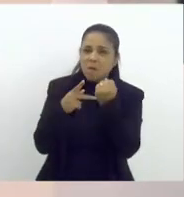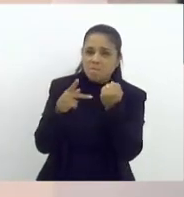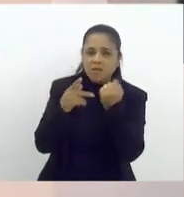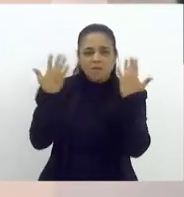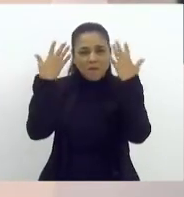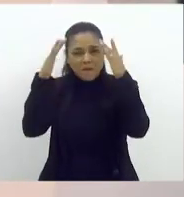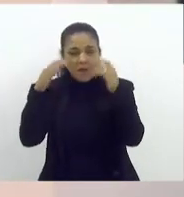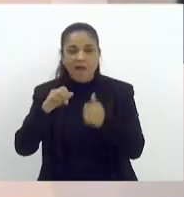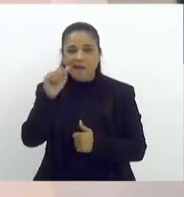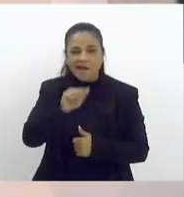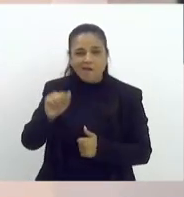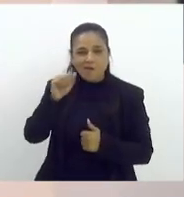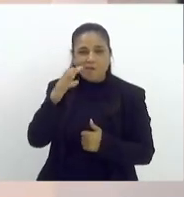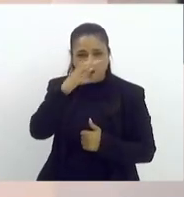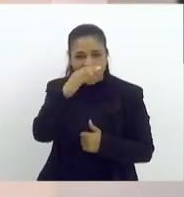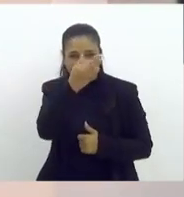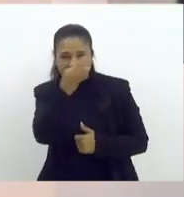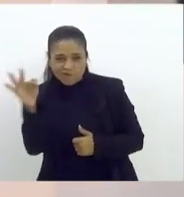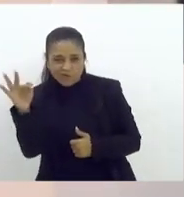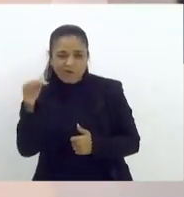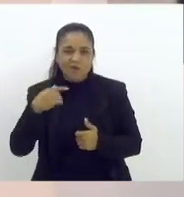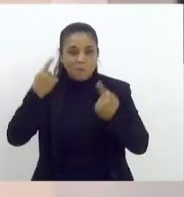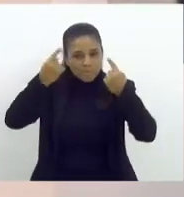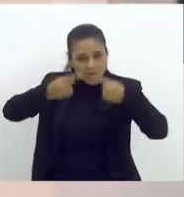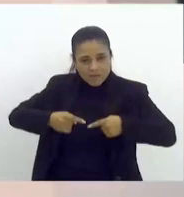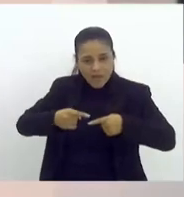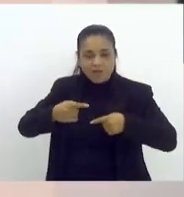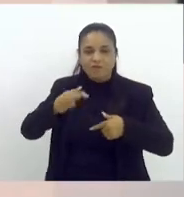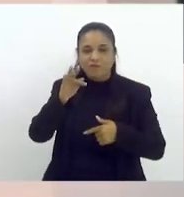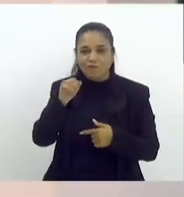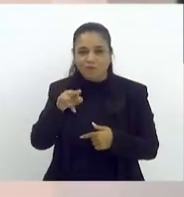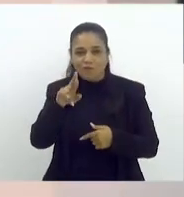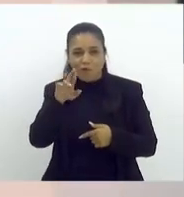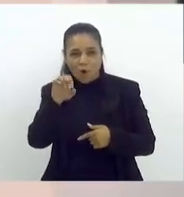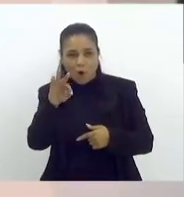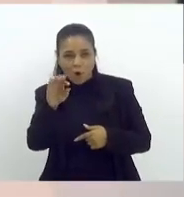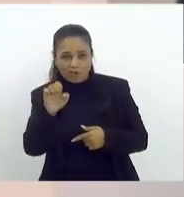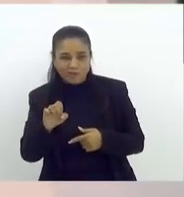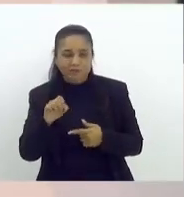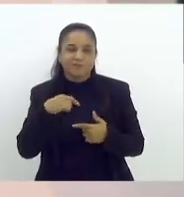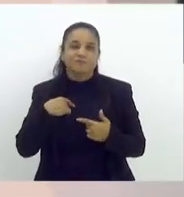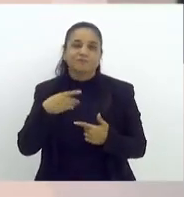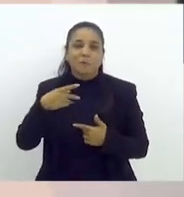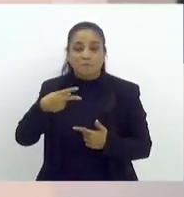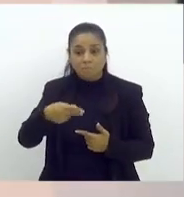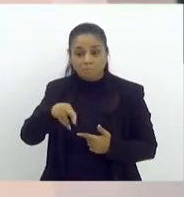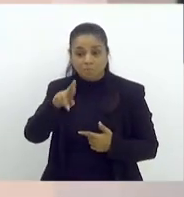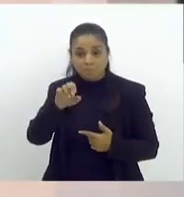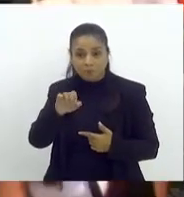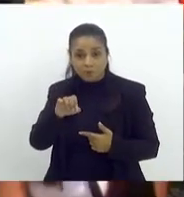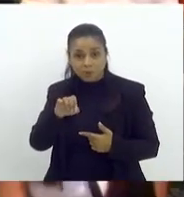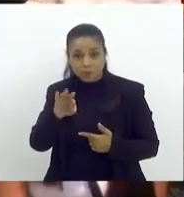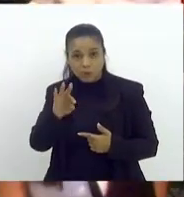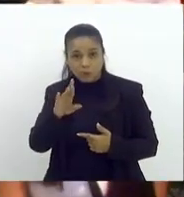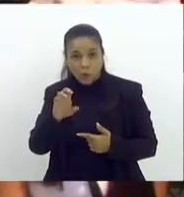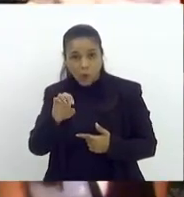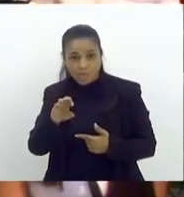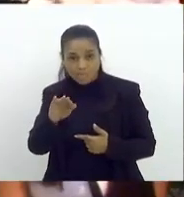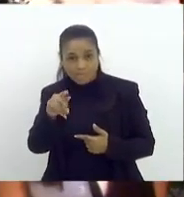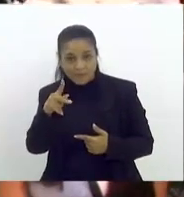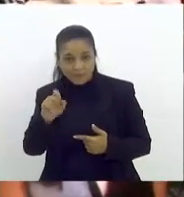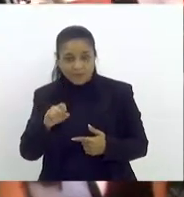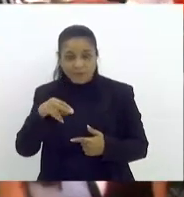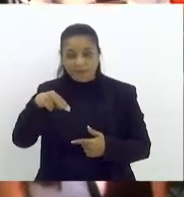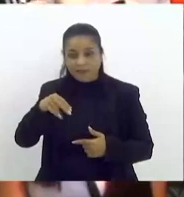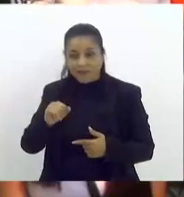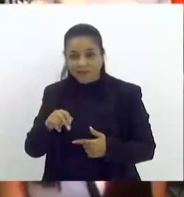Araruama Cabo Frio batalha do Forte Batalha dos patinhos tropa do mantém Tropa da Nike certo